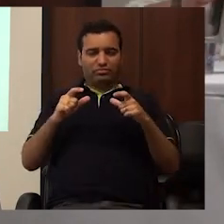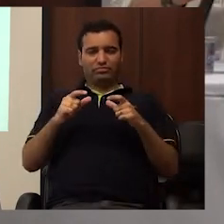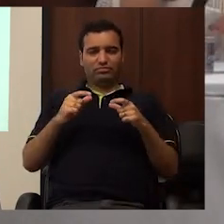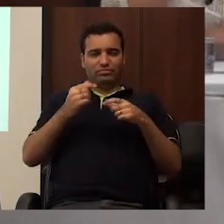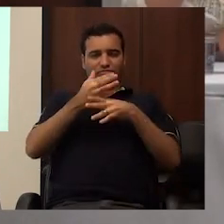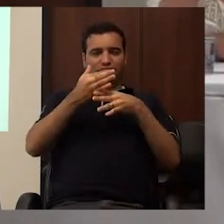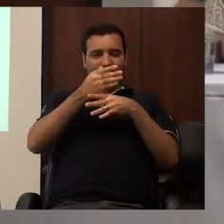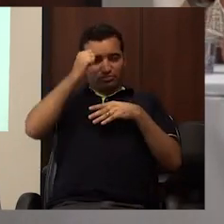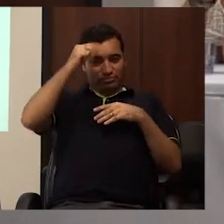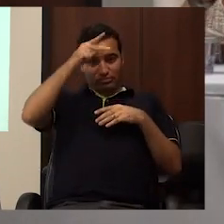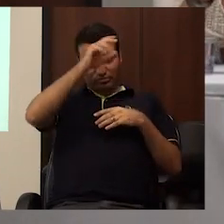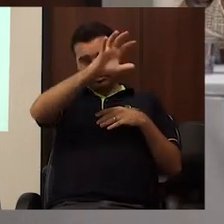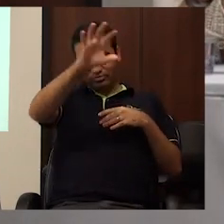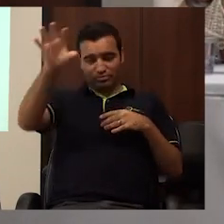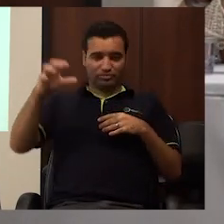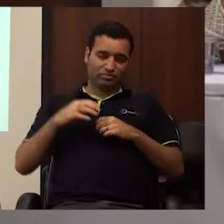nas classes